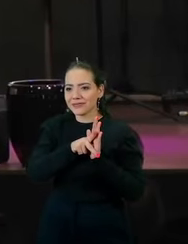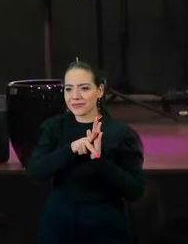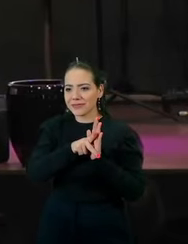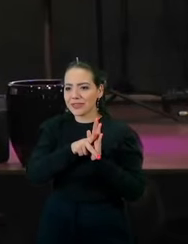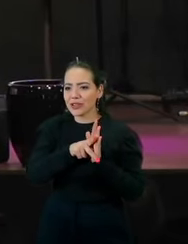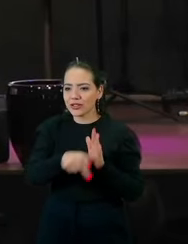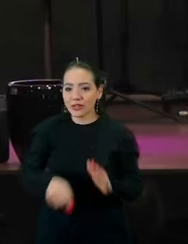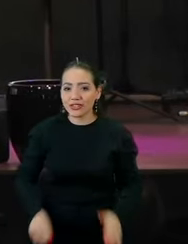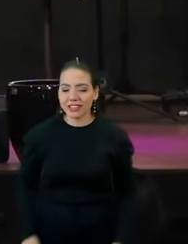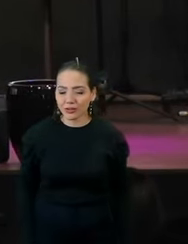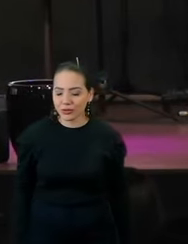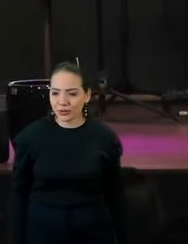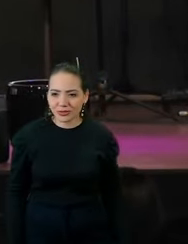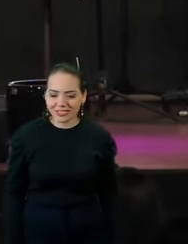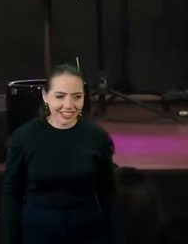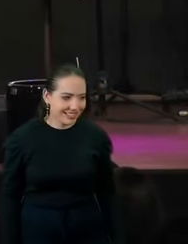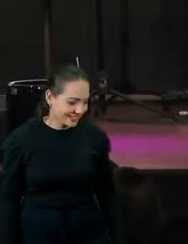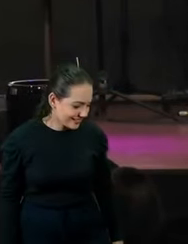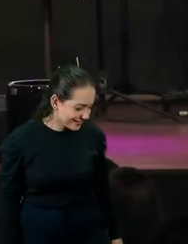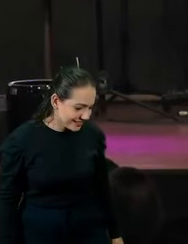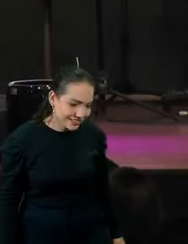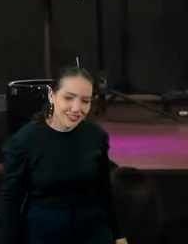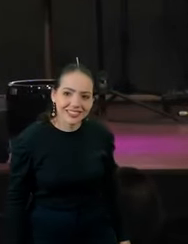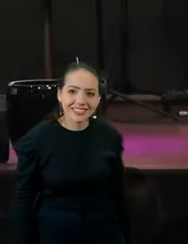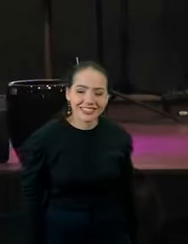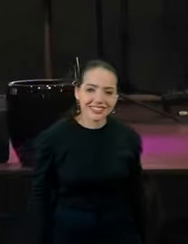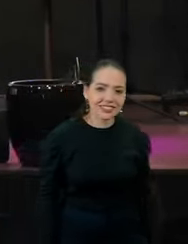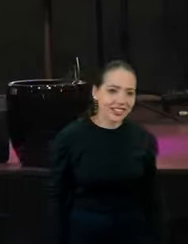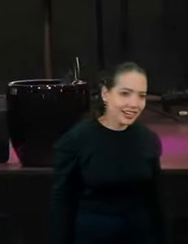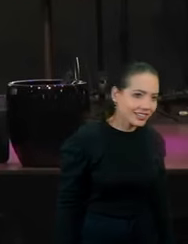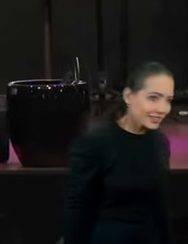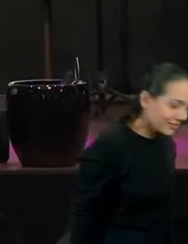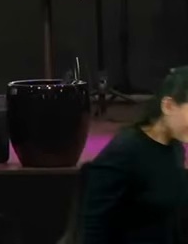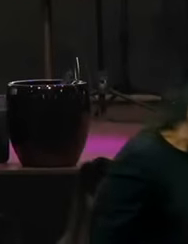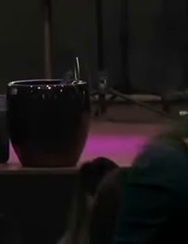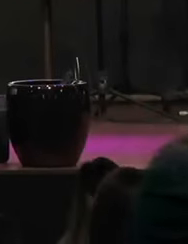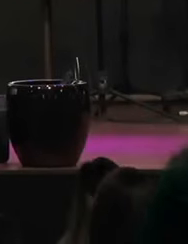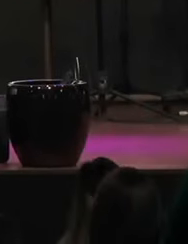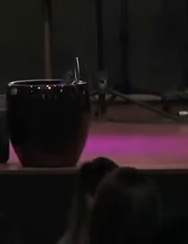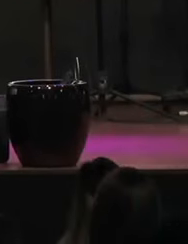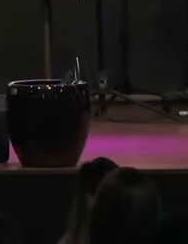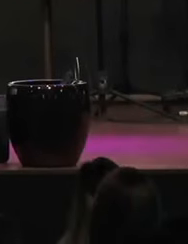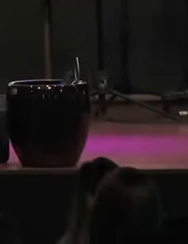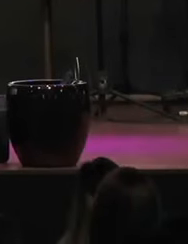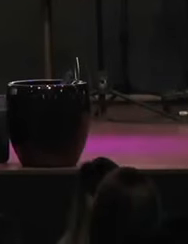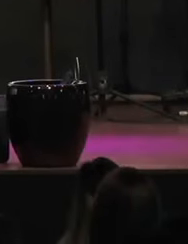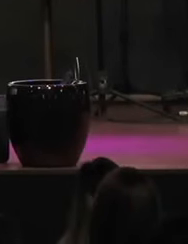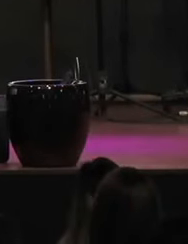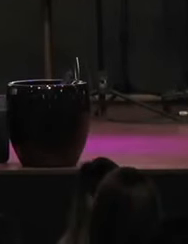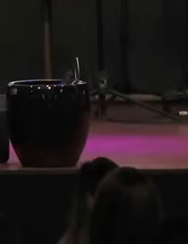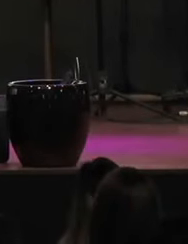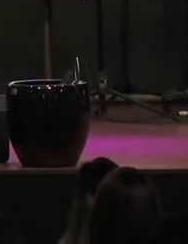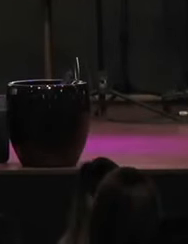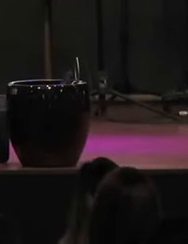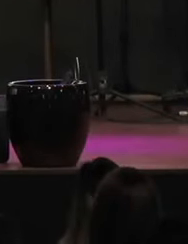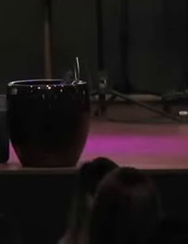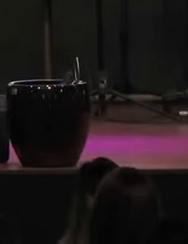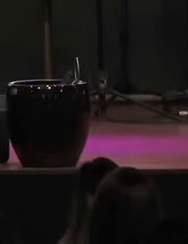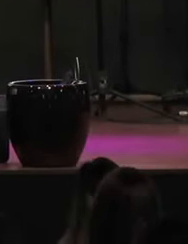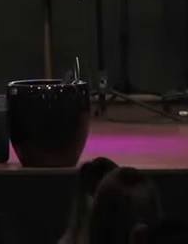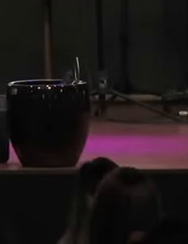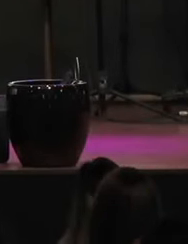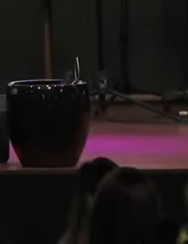lá, eles acham que há um, em Nárnia, eles acham que há um equívoco. Tipo assim, não, o meu nome é Pedro.